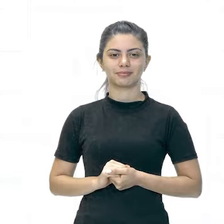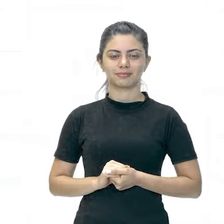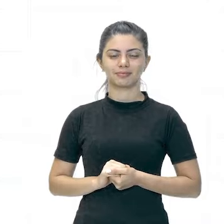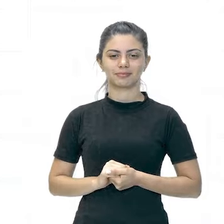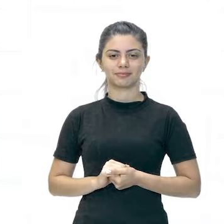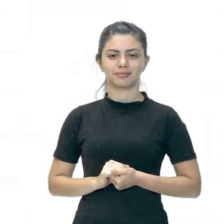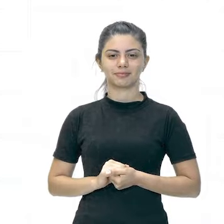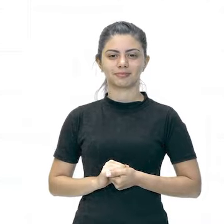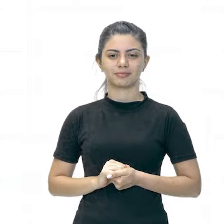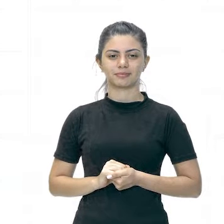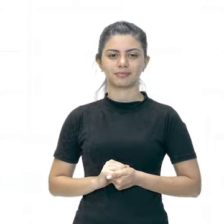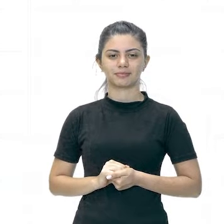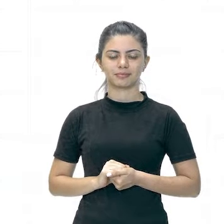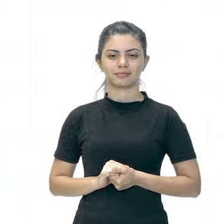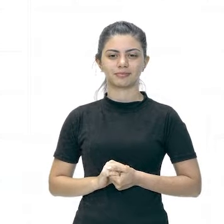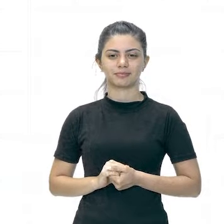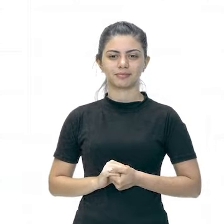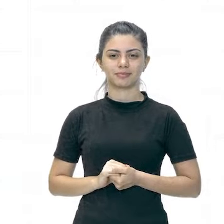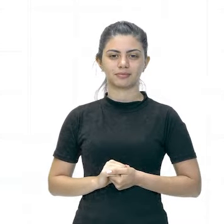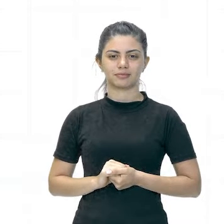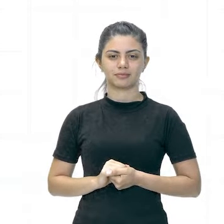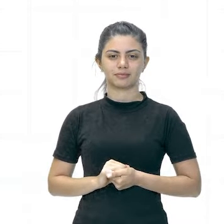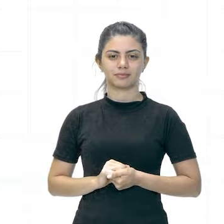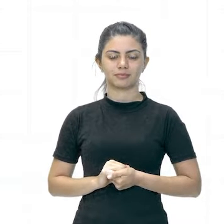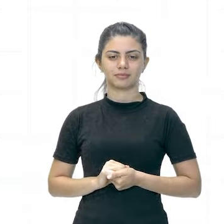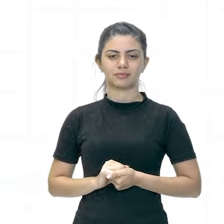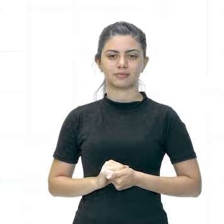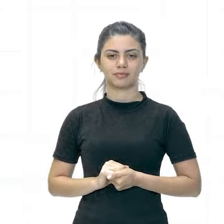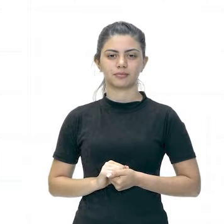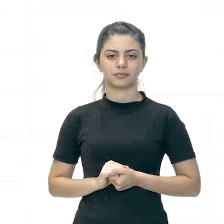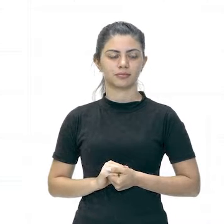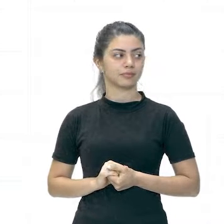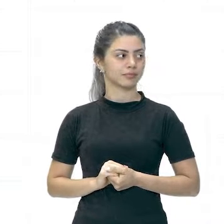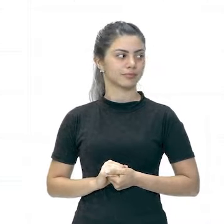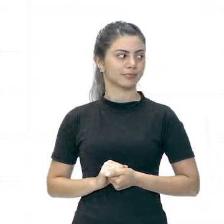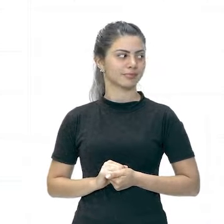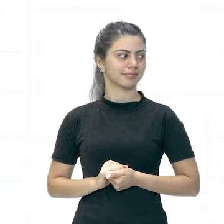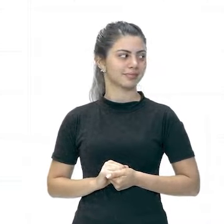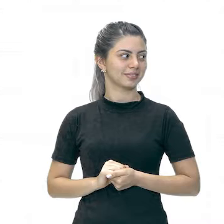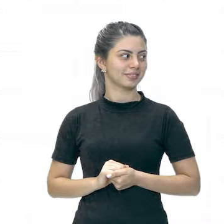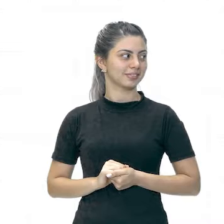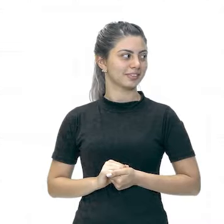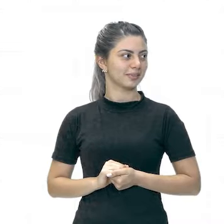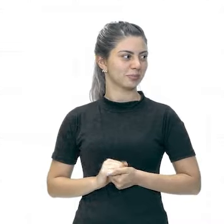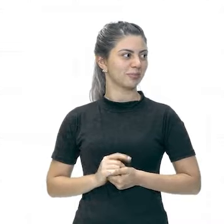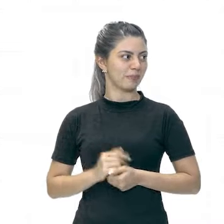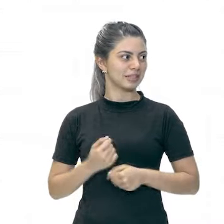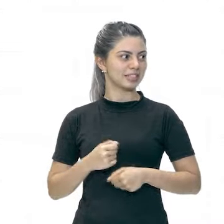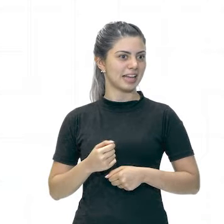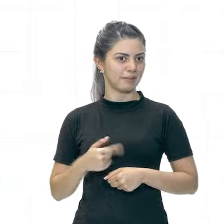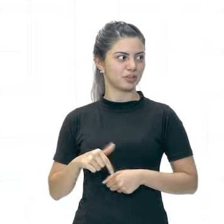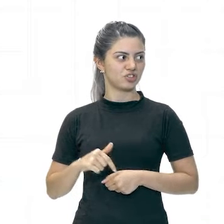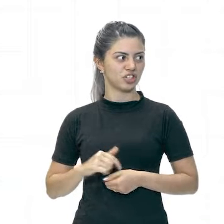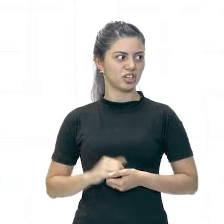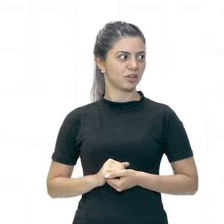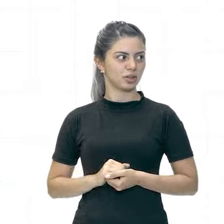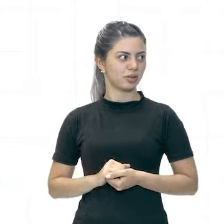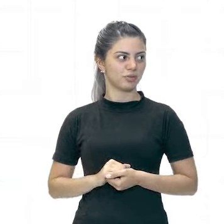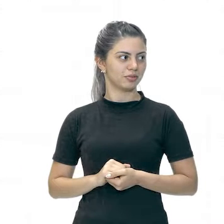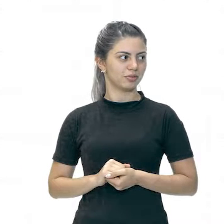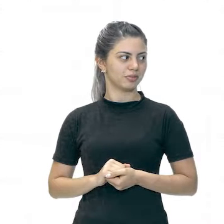of the fair was Sustainable Amazon Technology for the World, and the proposal of this event is to leverage